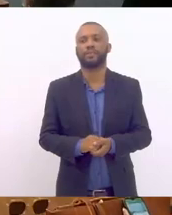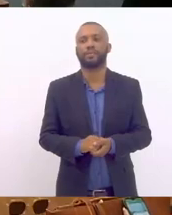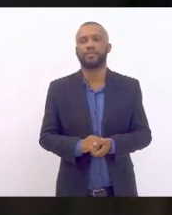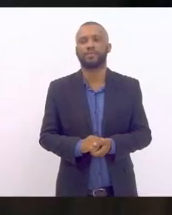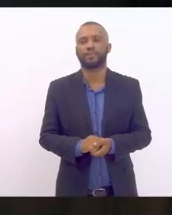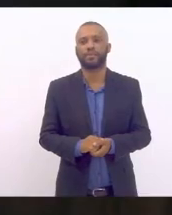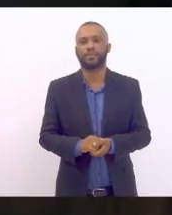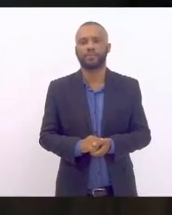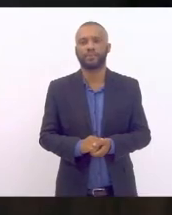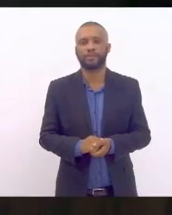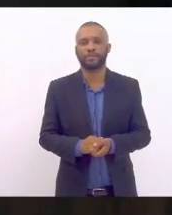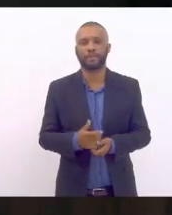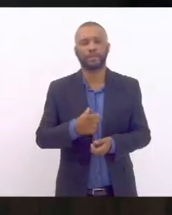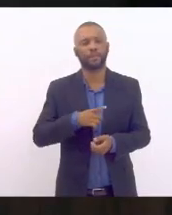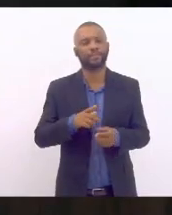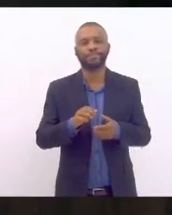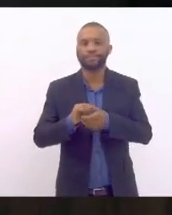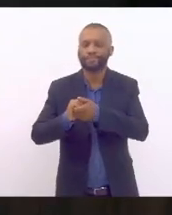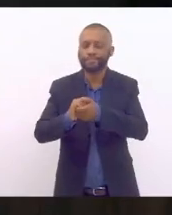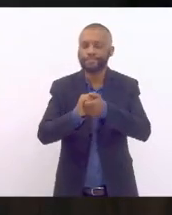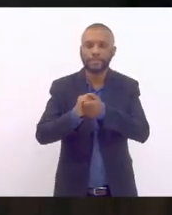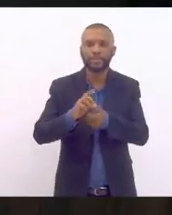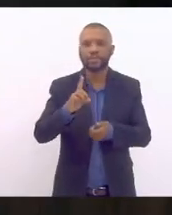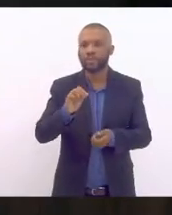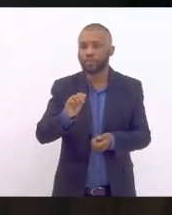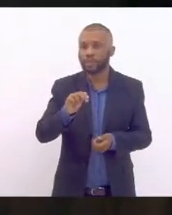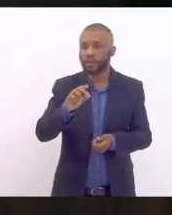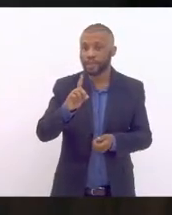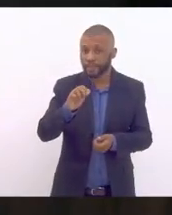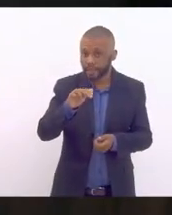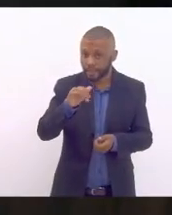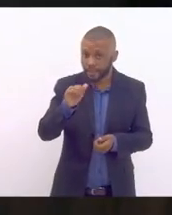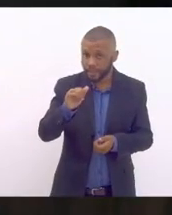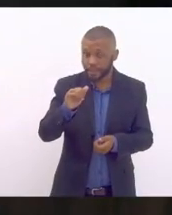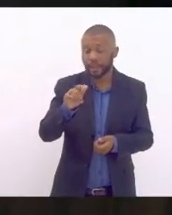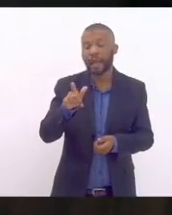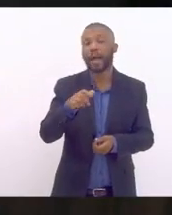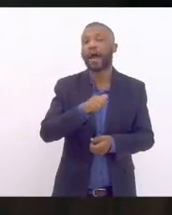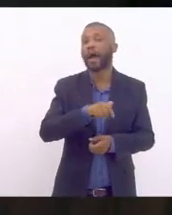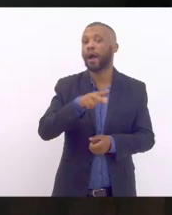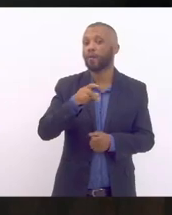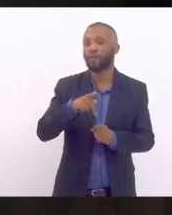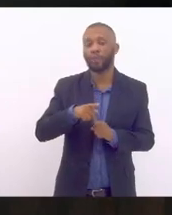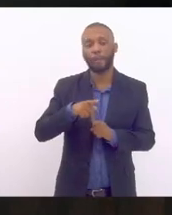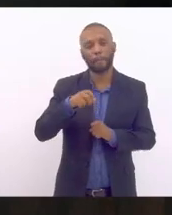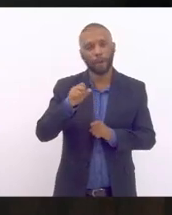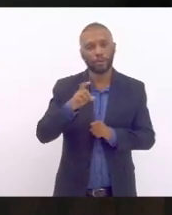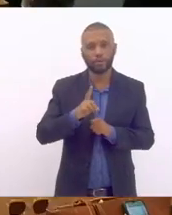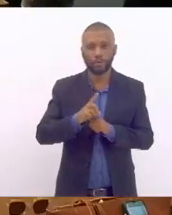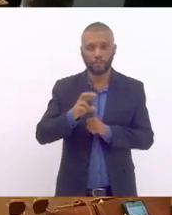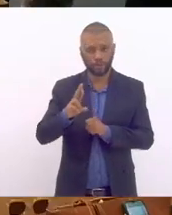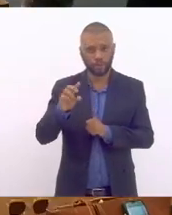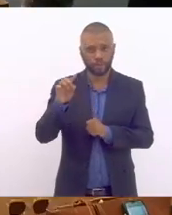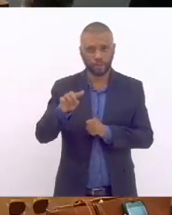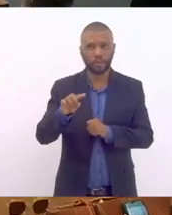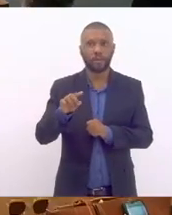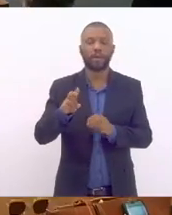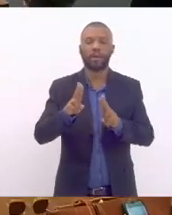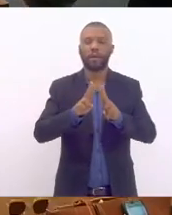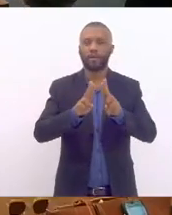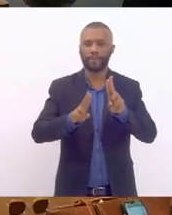se você de aqui uma saudação a nossa Dani Balbi que também é aluna pode dourada na UFRJ